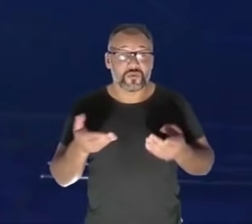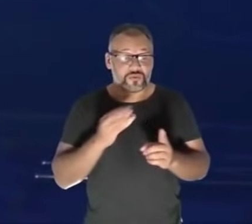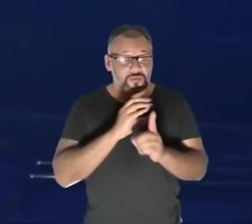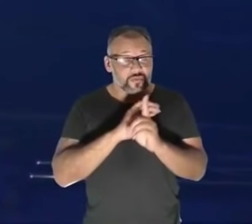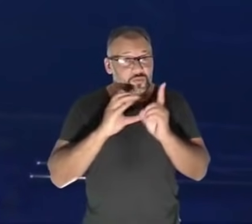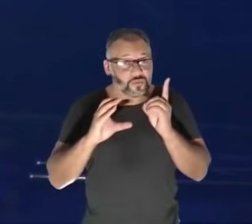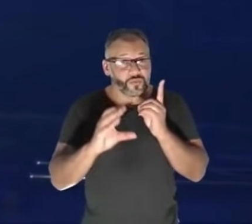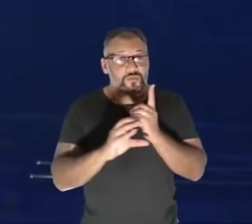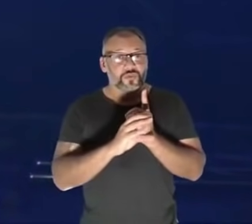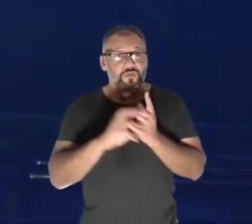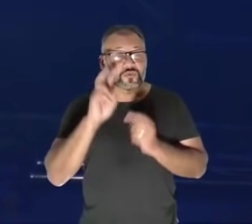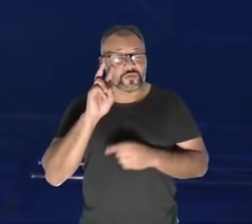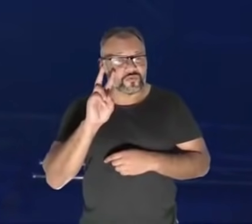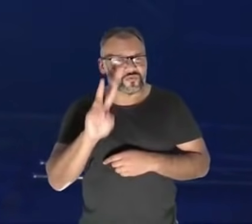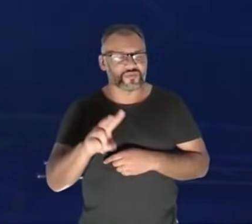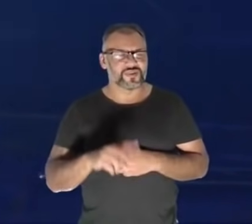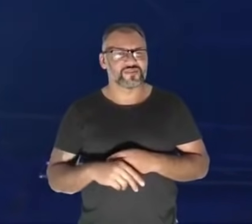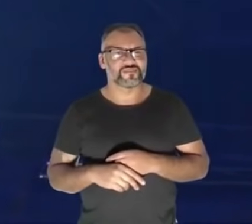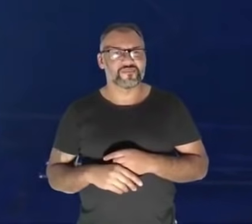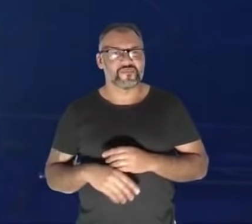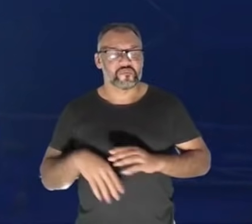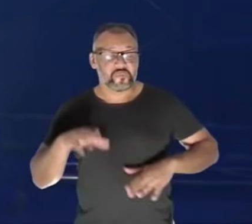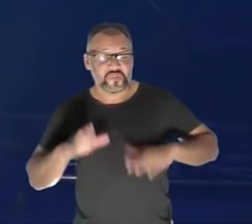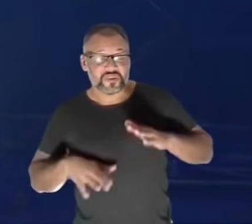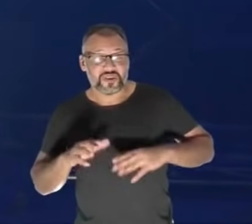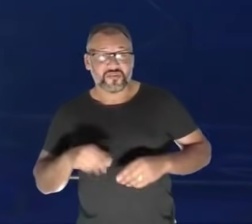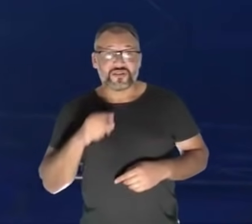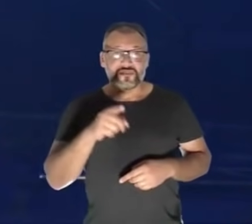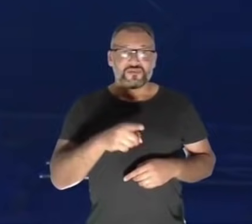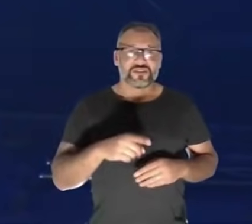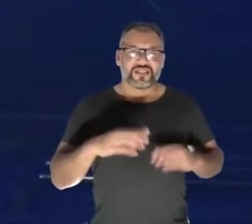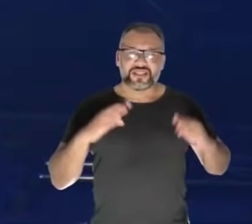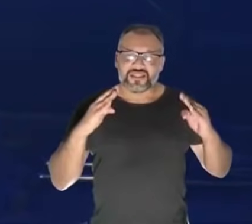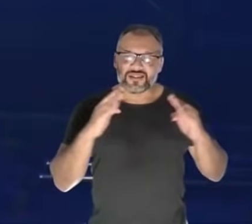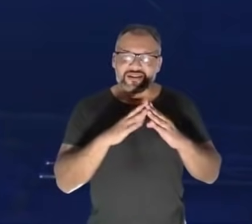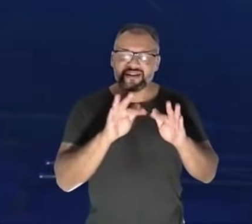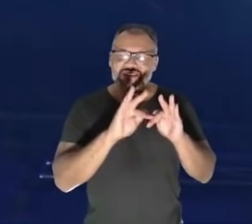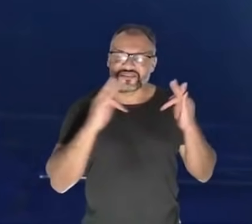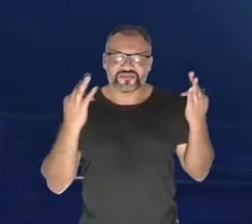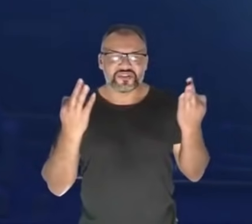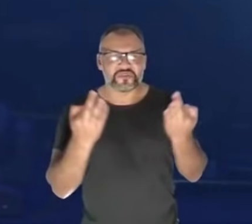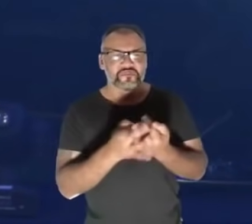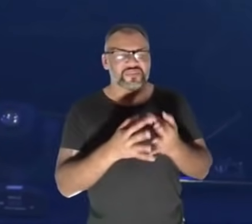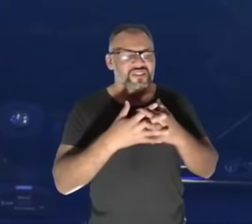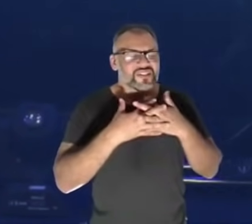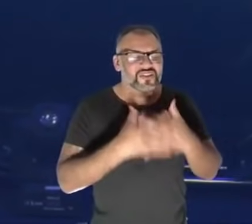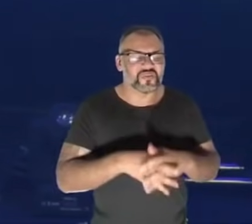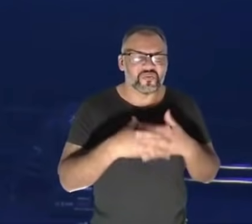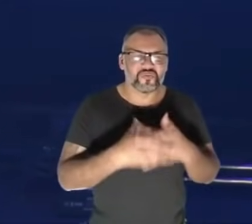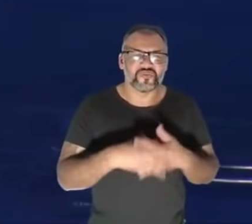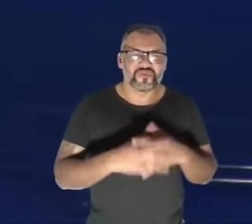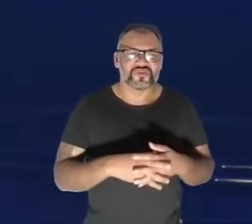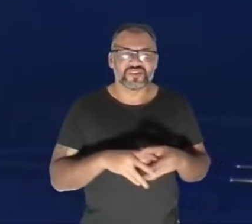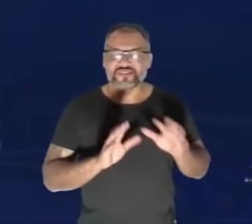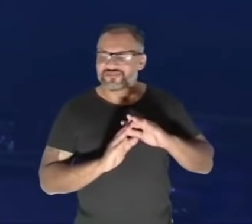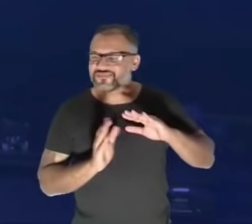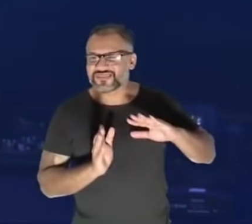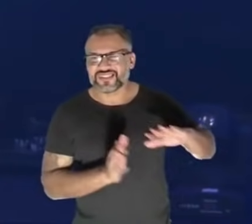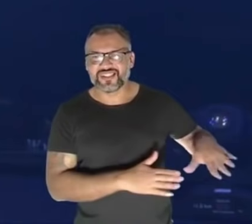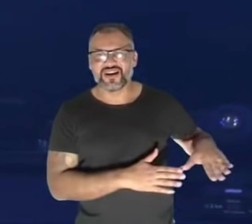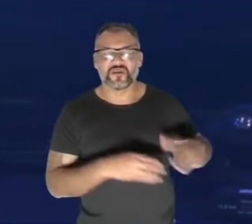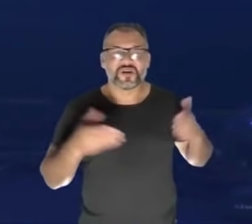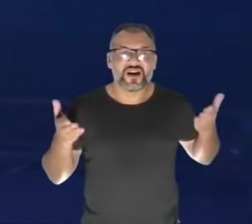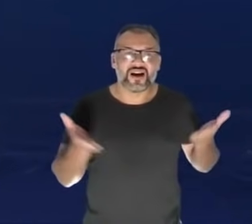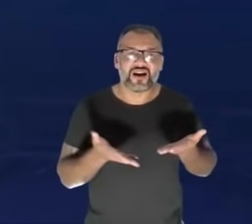tua casa não tá fácil é uma brigalhada é uma confusão dos infernos mas agora não é o inferno agora